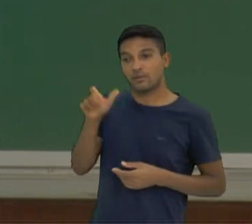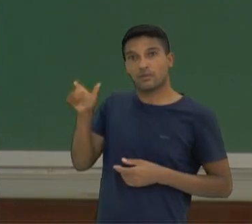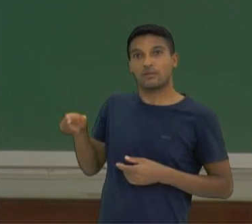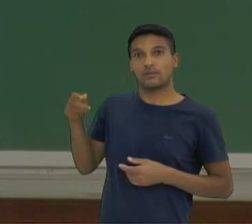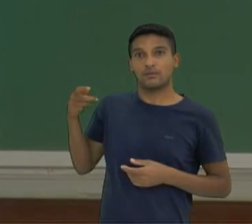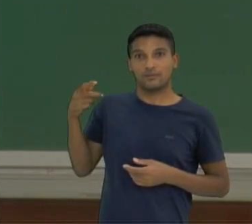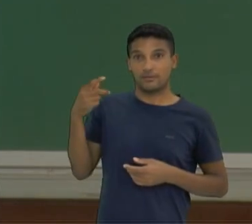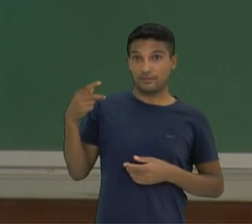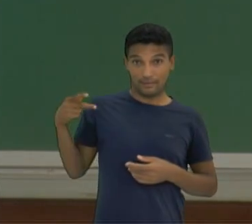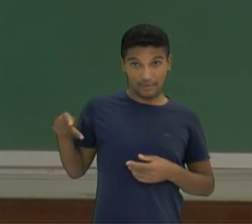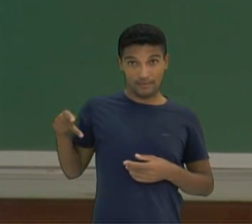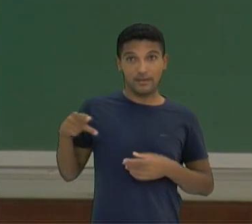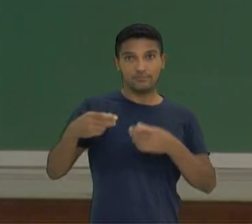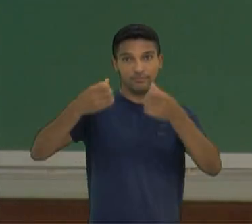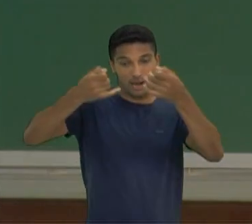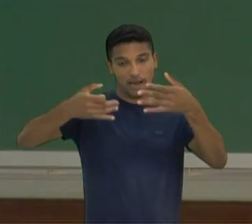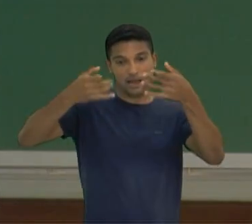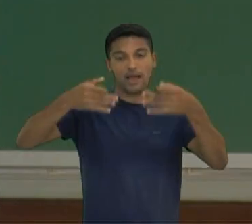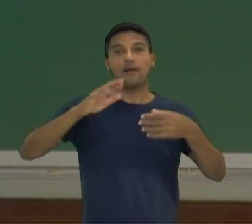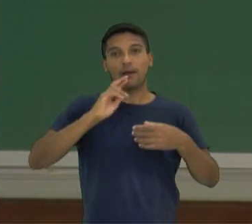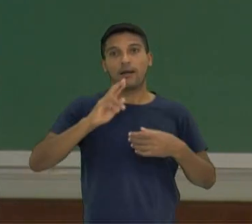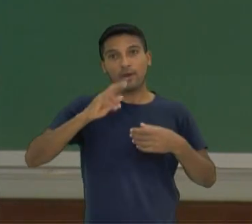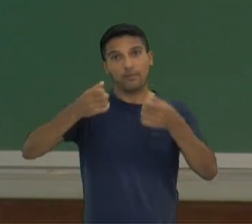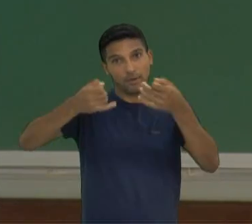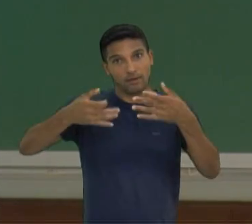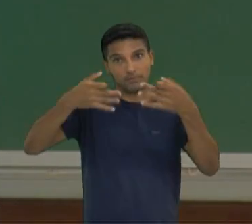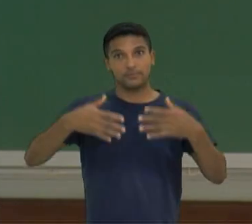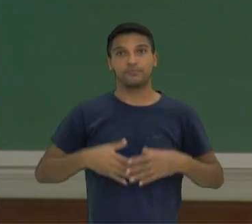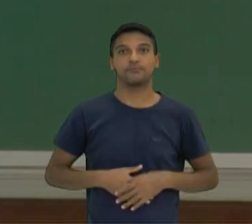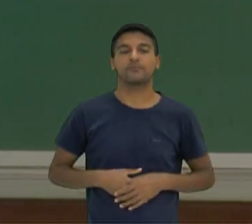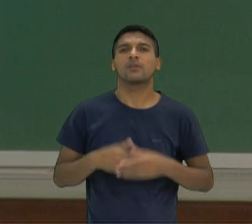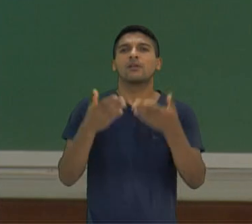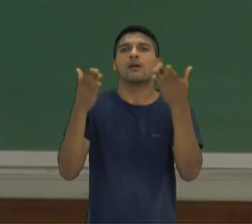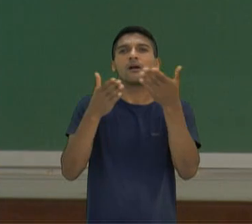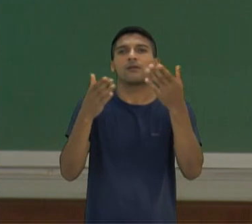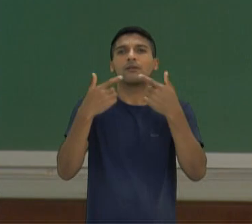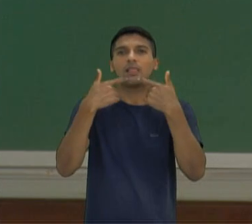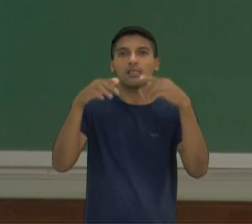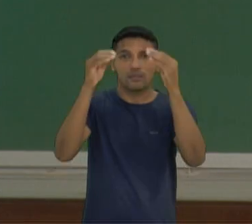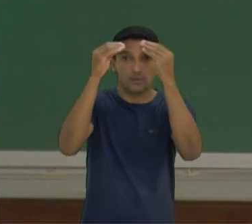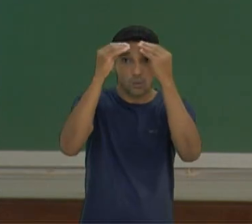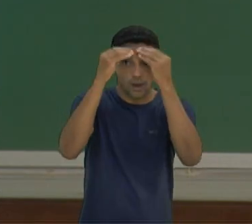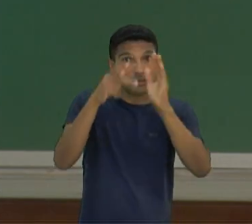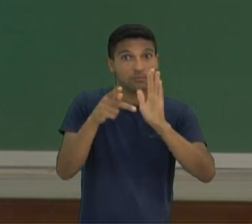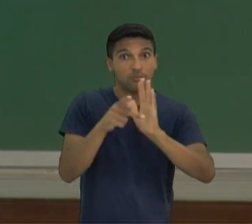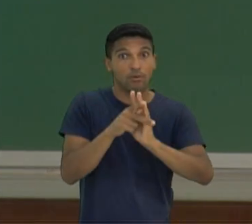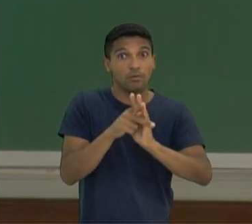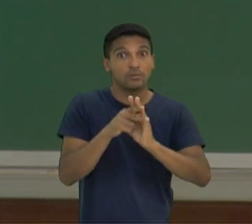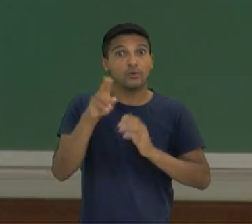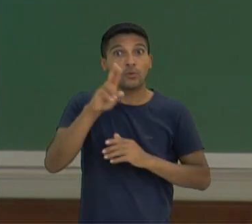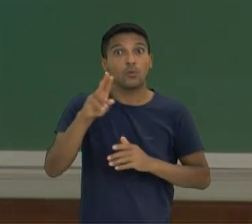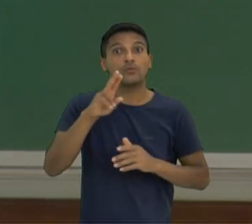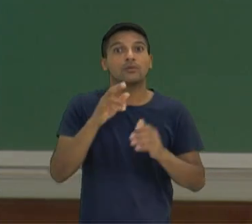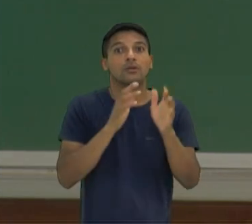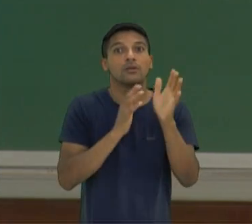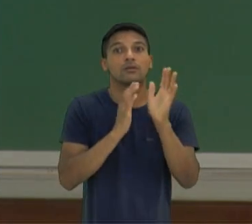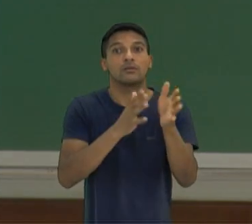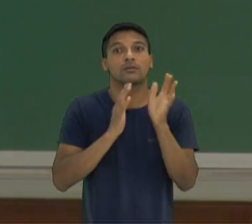justificativas. Agora, sobre a linguagem de uma entrevista. Temos um quiz. A linguagem utilizada no texto